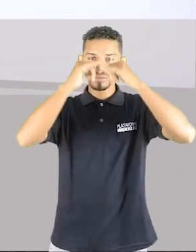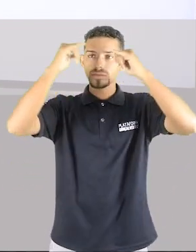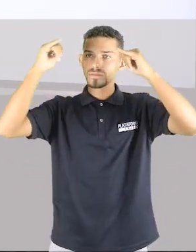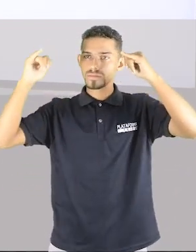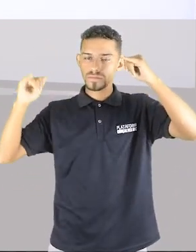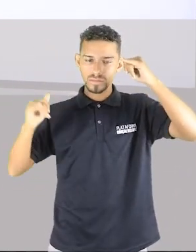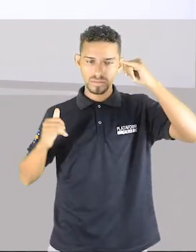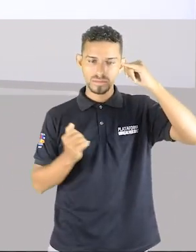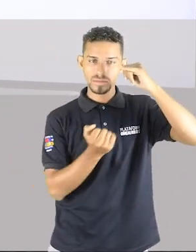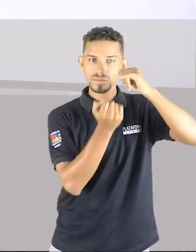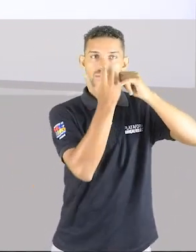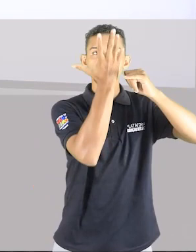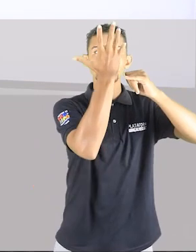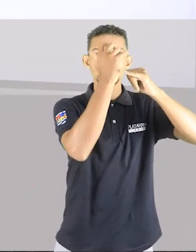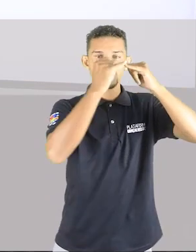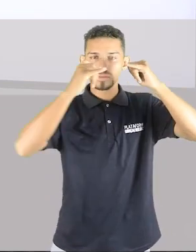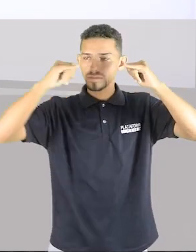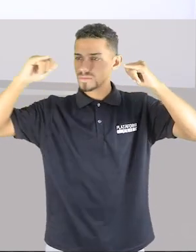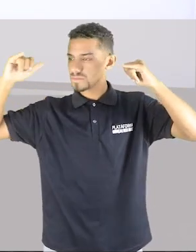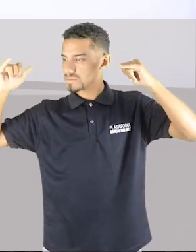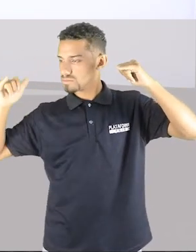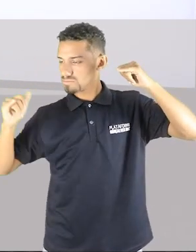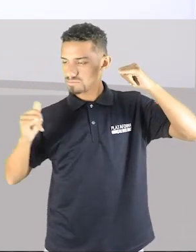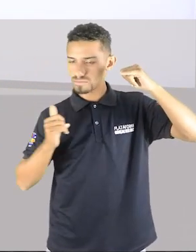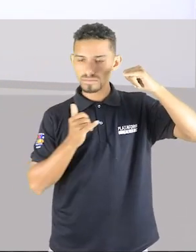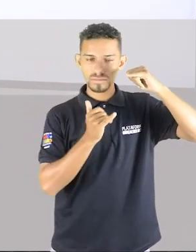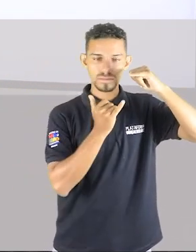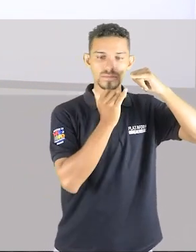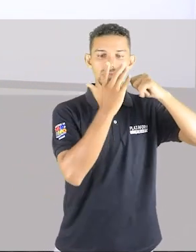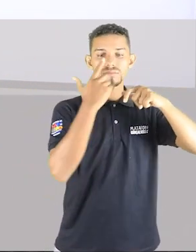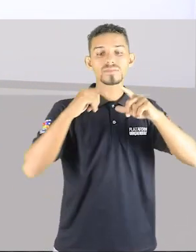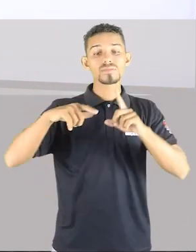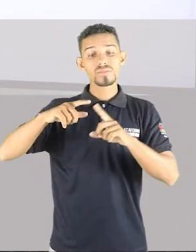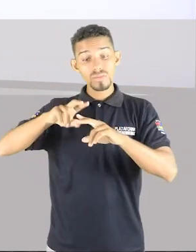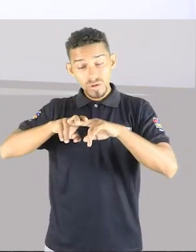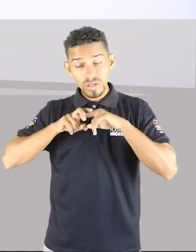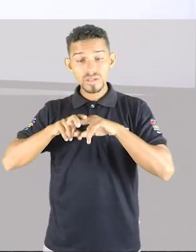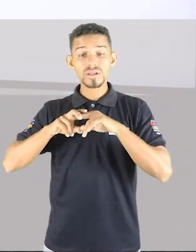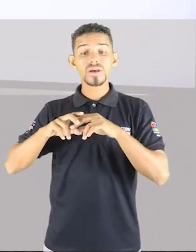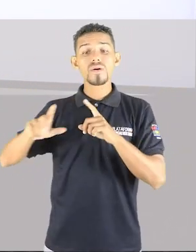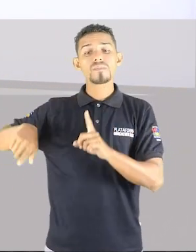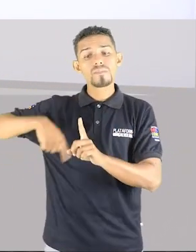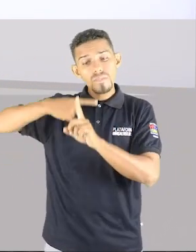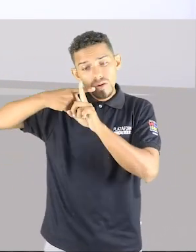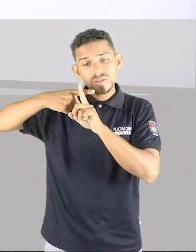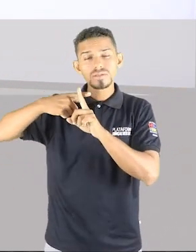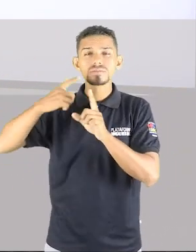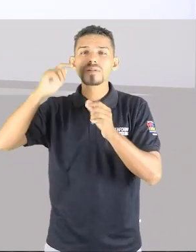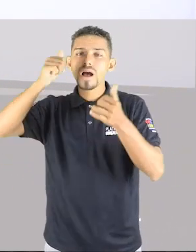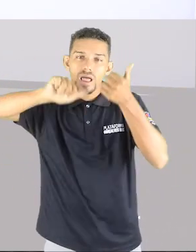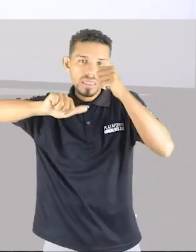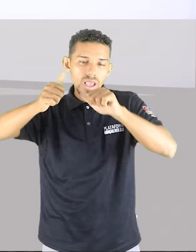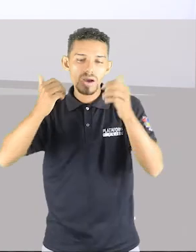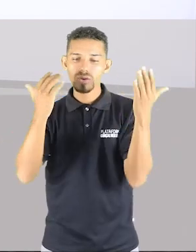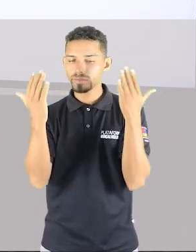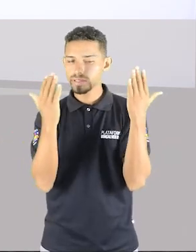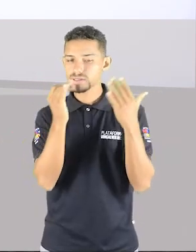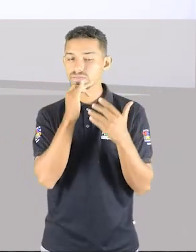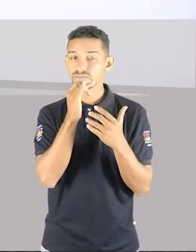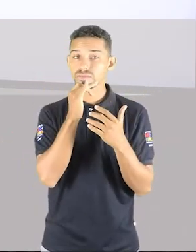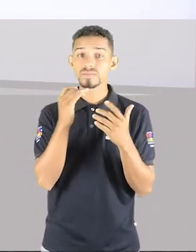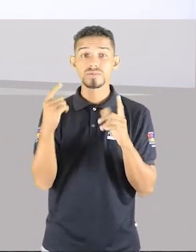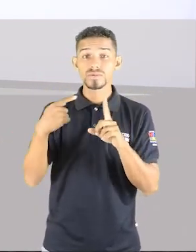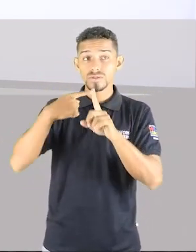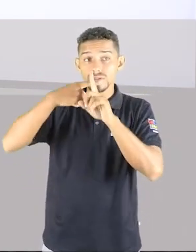recebe energia de novo para gastar aqui por isso que sai do Polo positivo porque assim uma analogia uma comparação